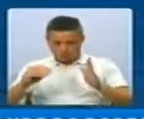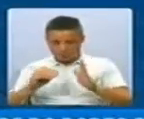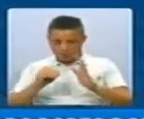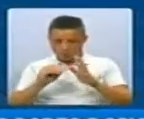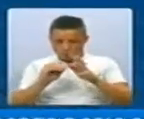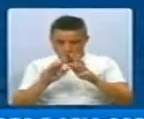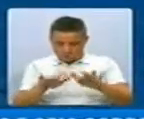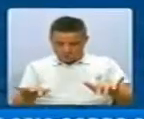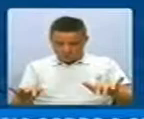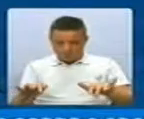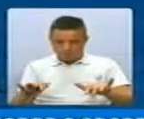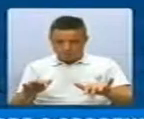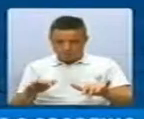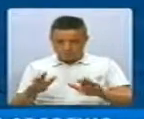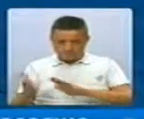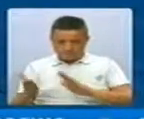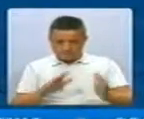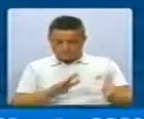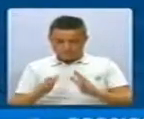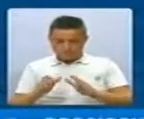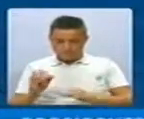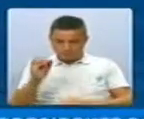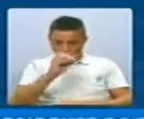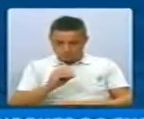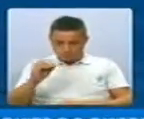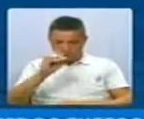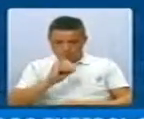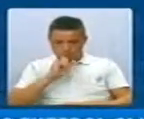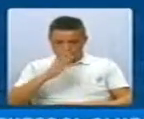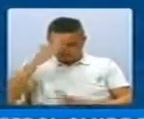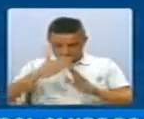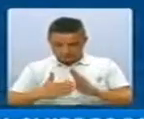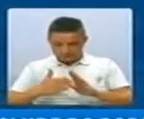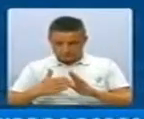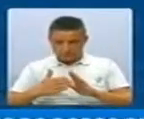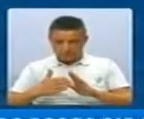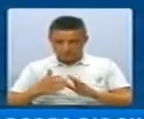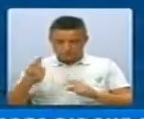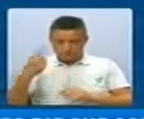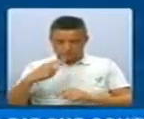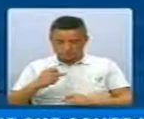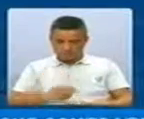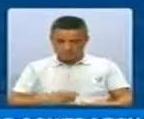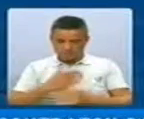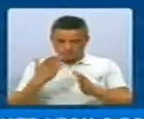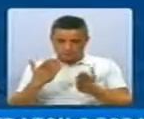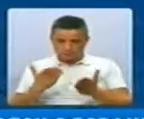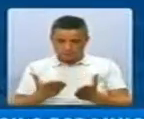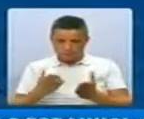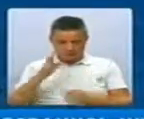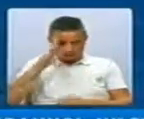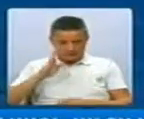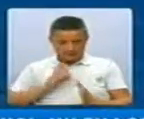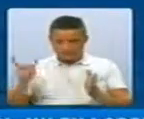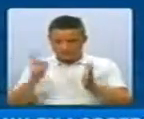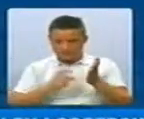permite prever mais ou menos quando é que estas bolhas podem aparecer e a amplitude destas bolhas, e que é utilizado frequentemente agora também, não só pelo exército norte-americano, mas